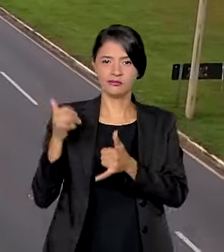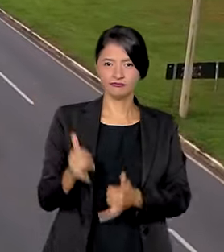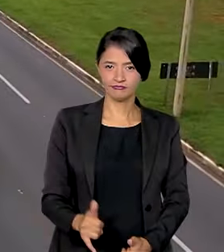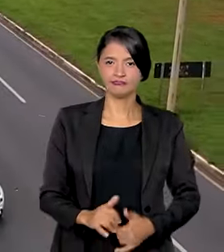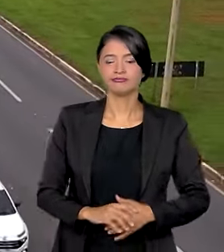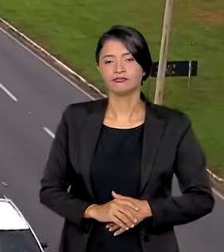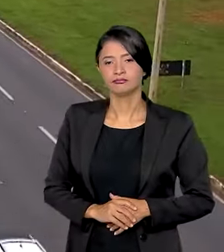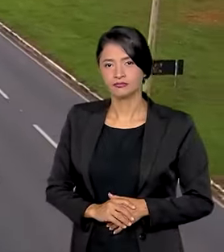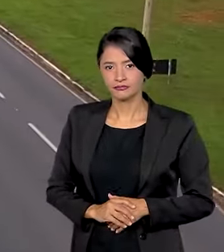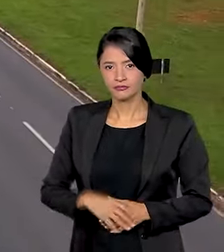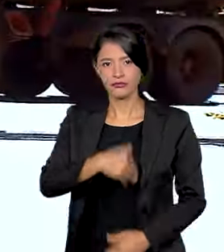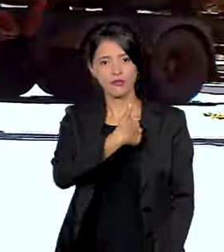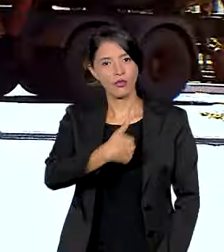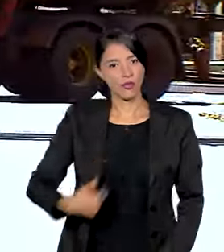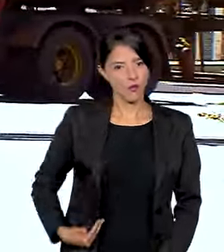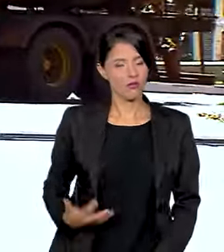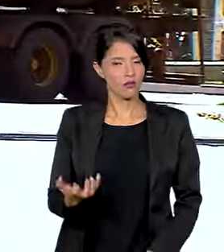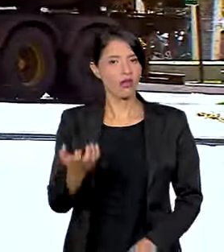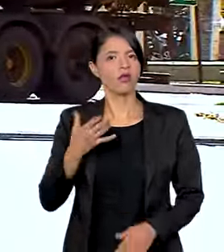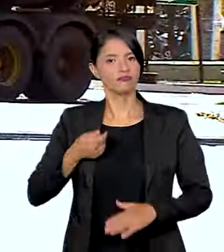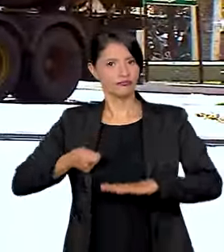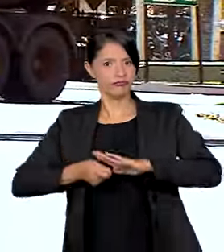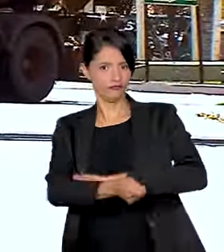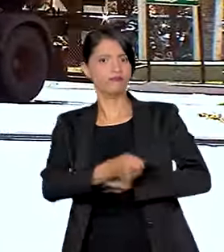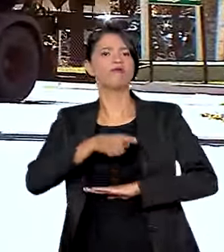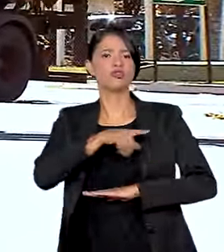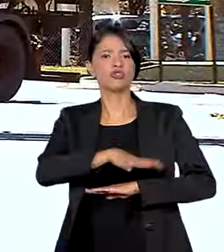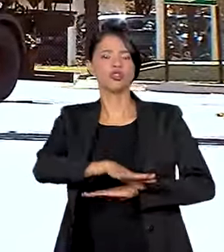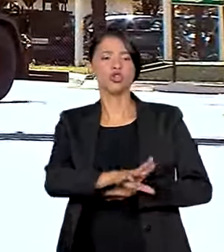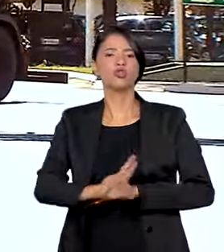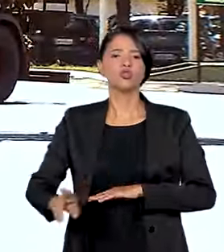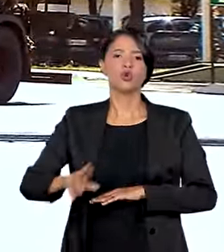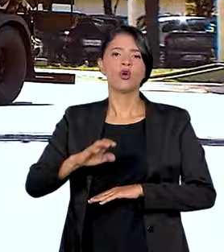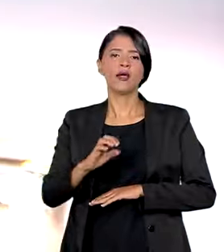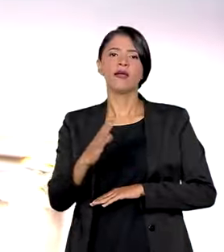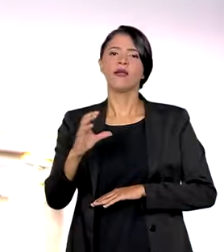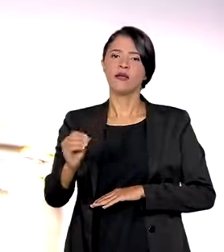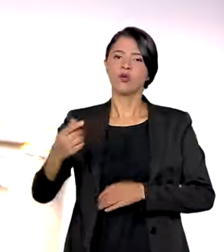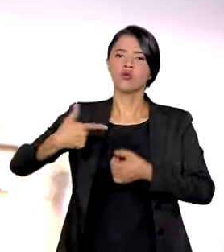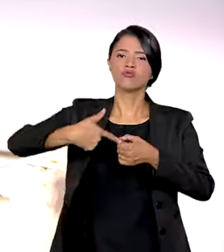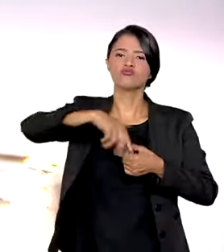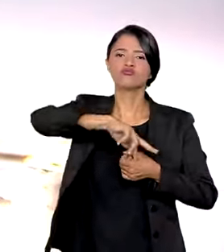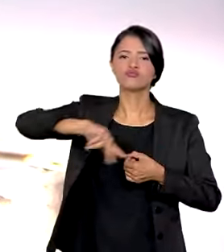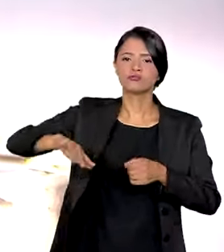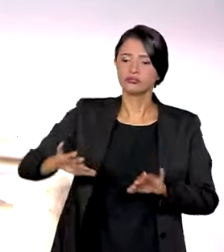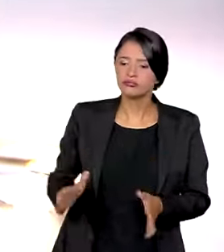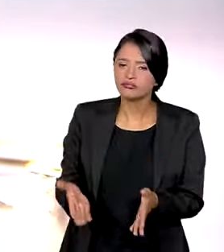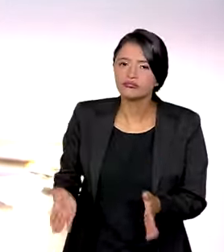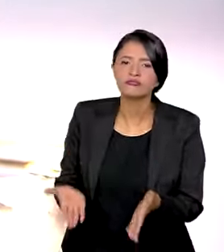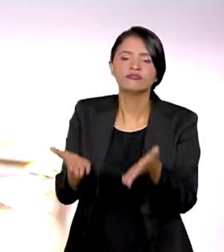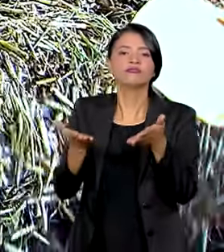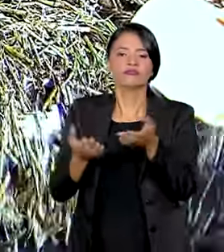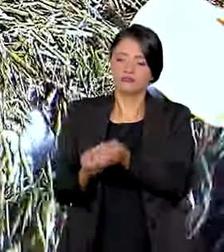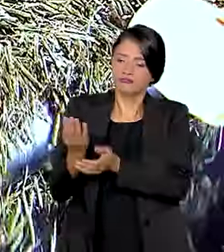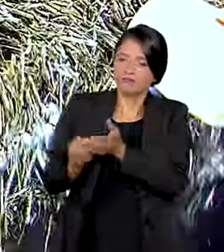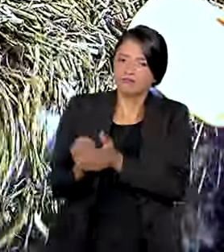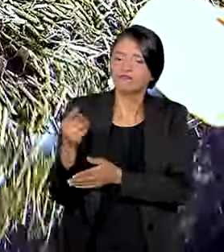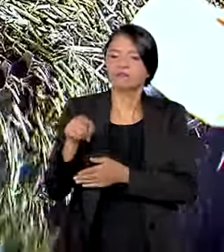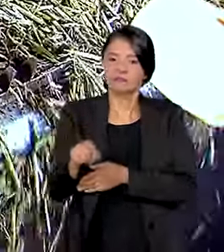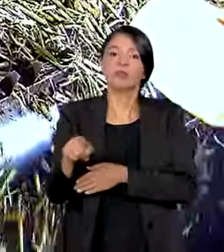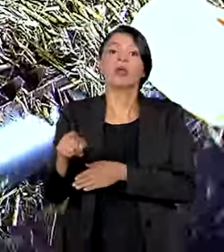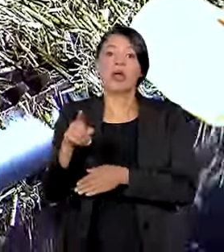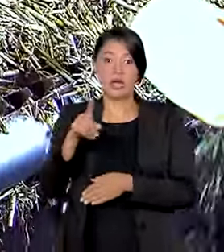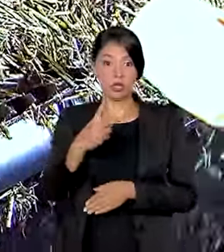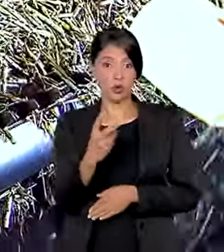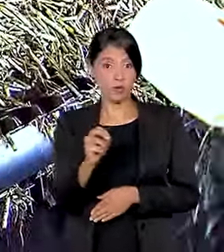transição energética. O governo quer investir pesado nos chamados ecocombustíveis. Para estimular essa